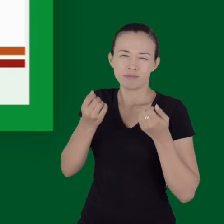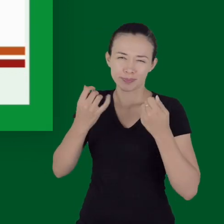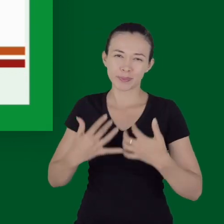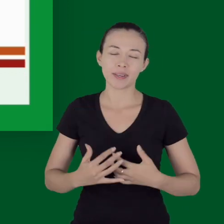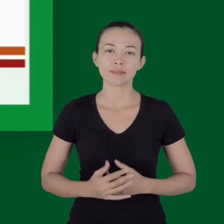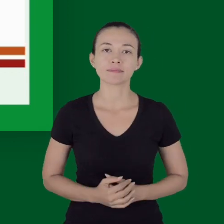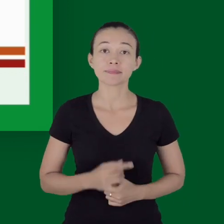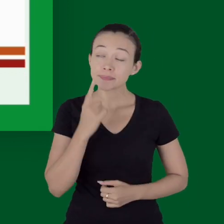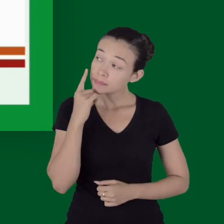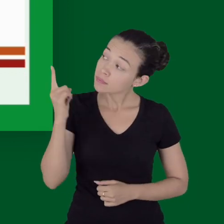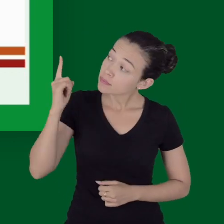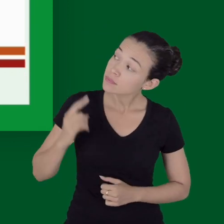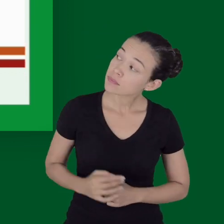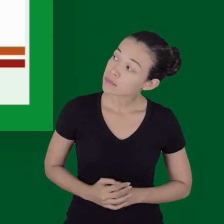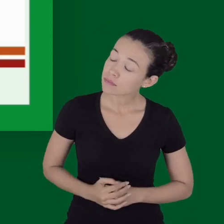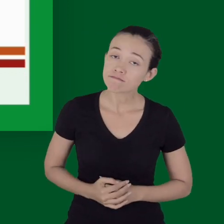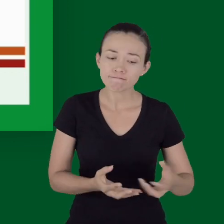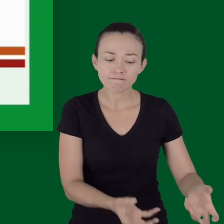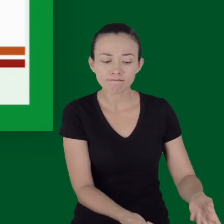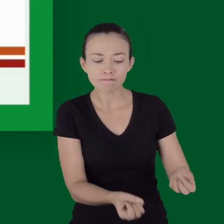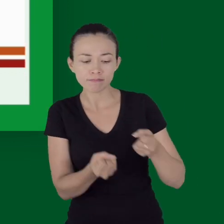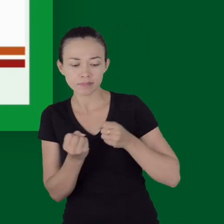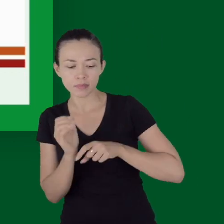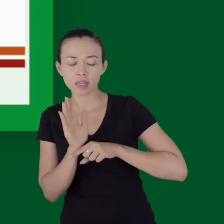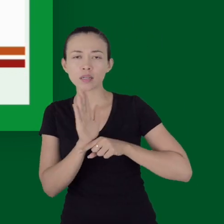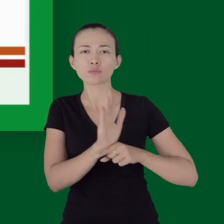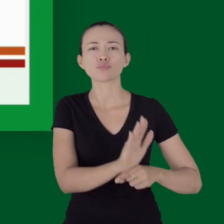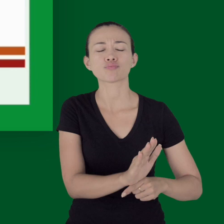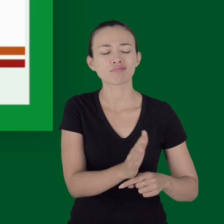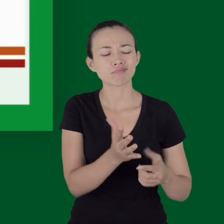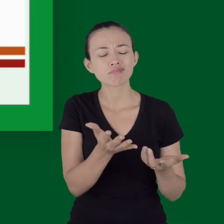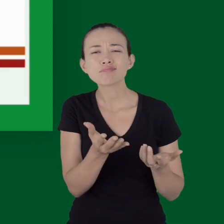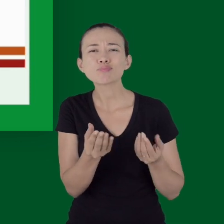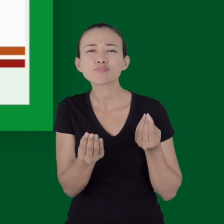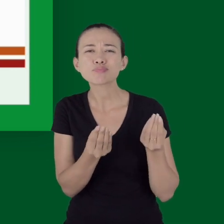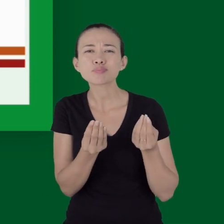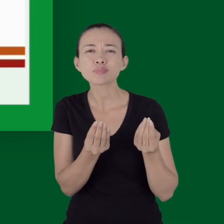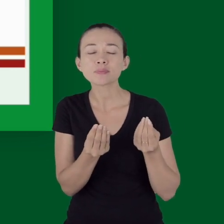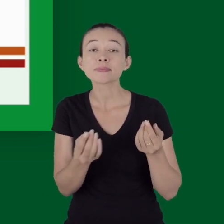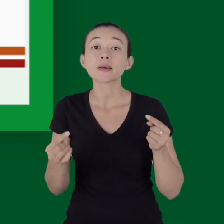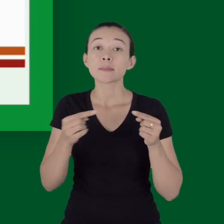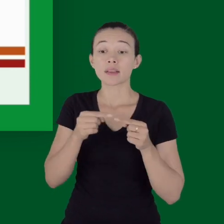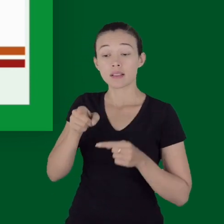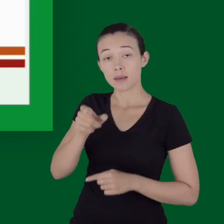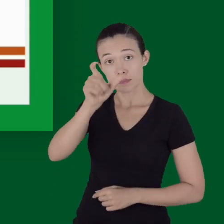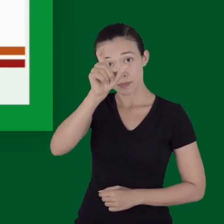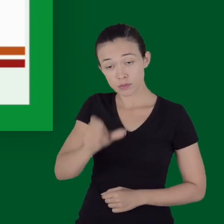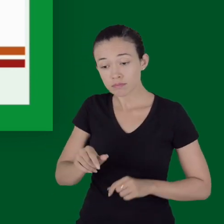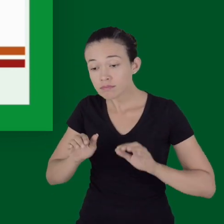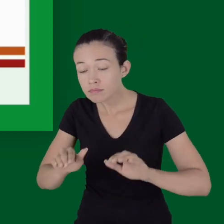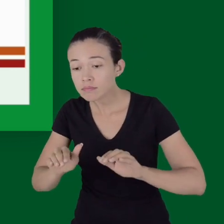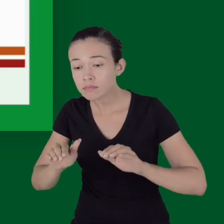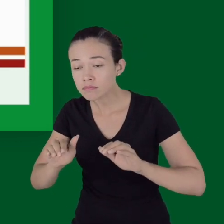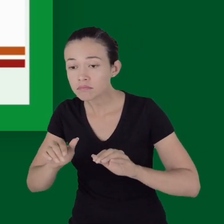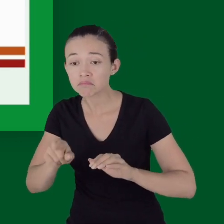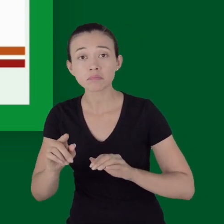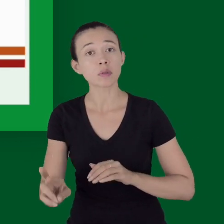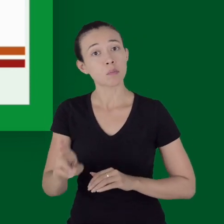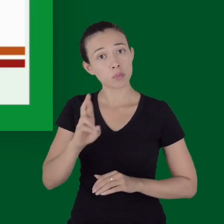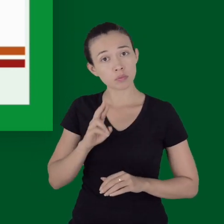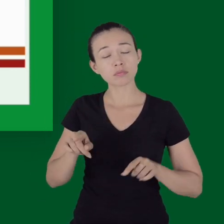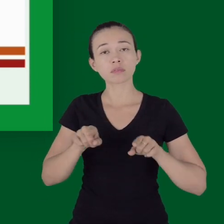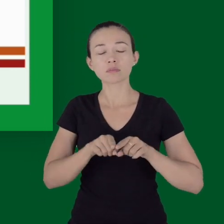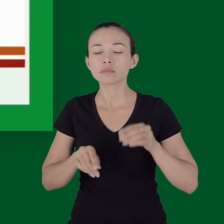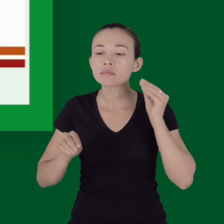Aqui, o paciente que é classificado como resgate. O paciente, ele tem uma resposta, né? Ele responde ao chamado, e ele tem uma